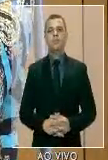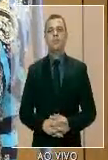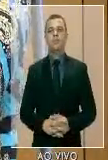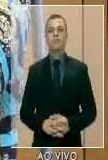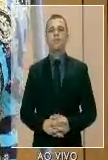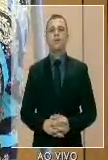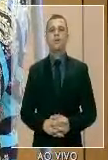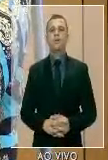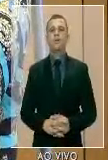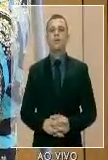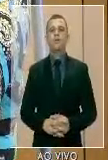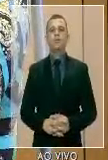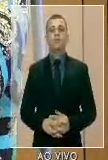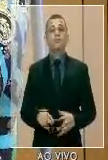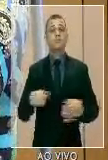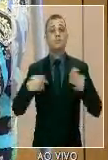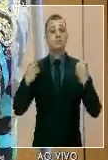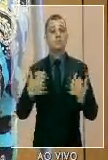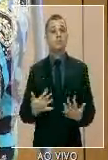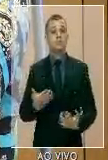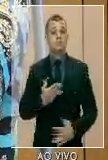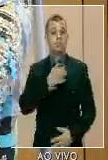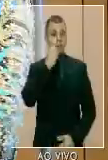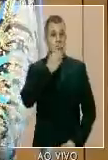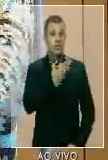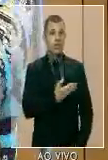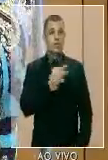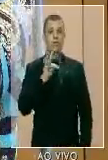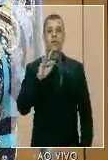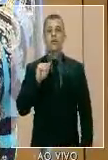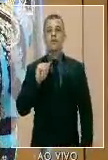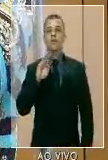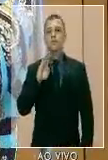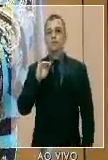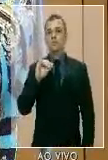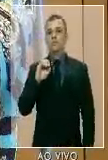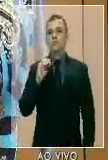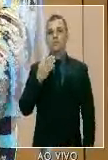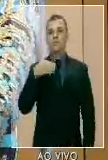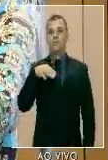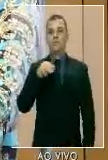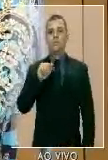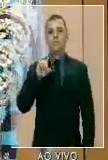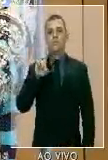o deputado Fábio Maceiro tiver a curiosidade... Questão